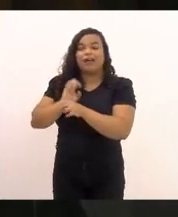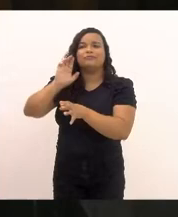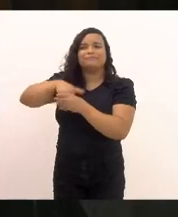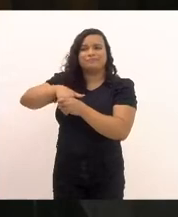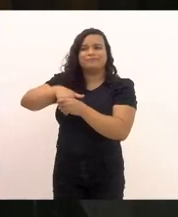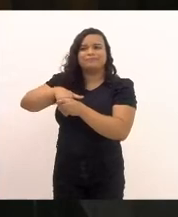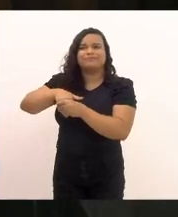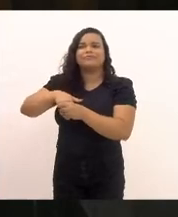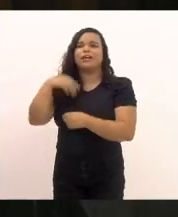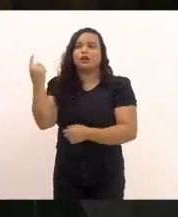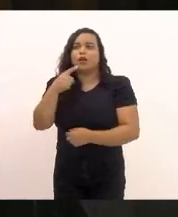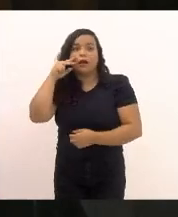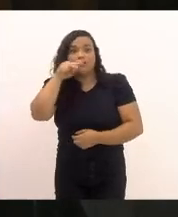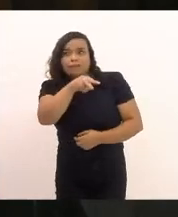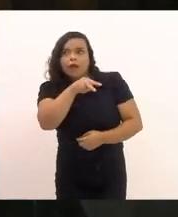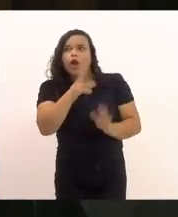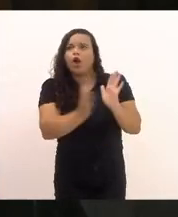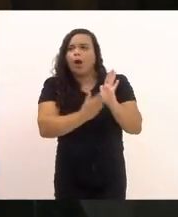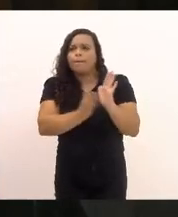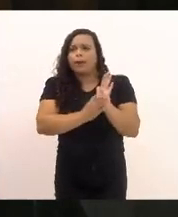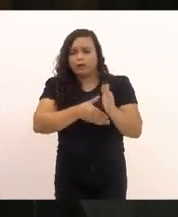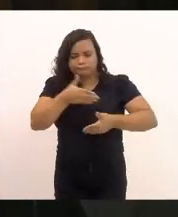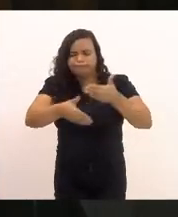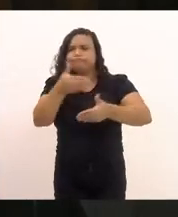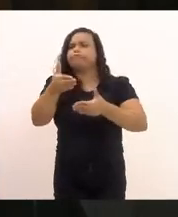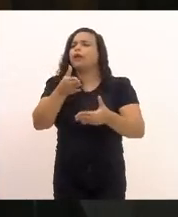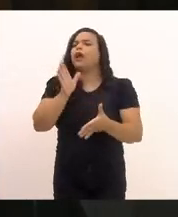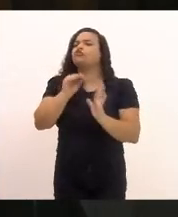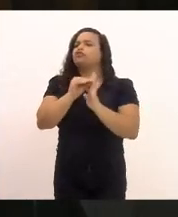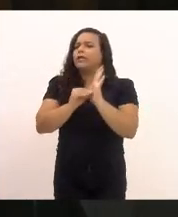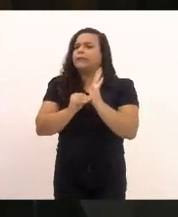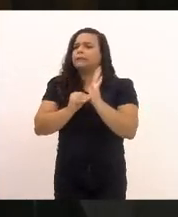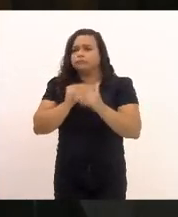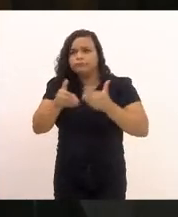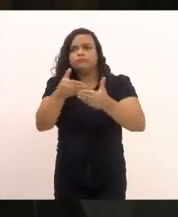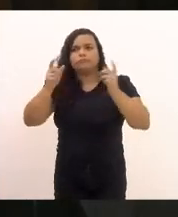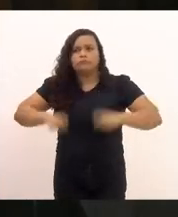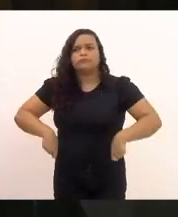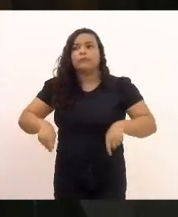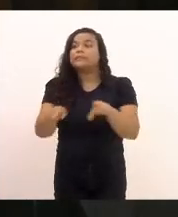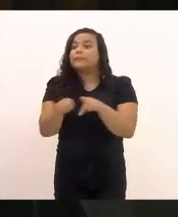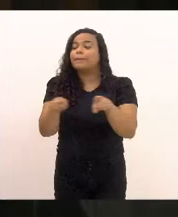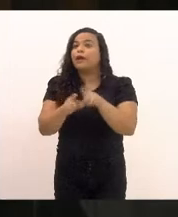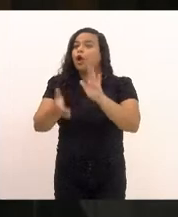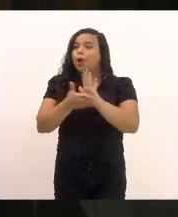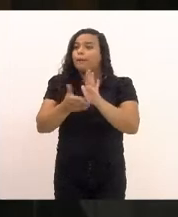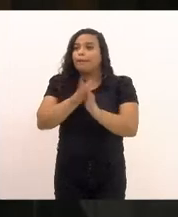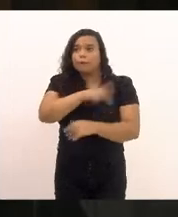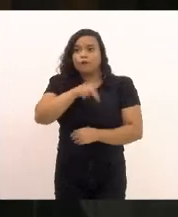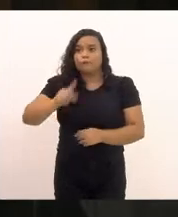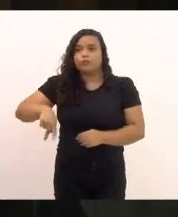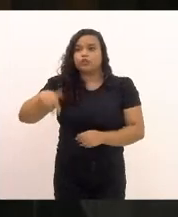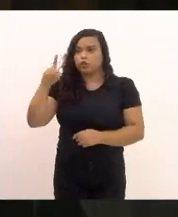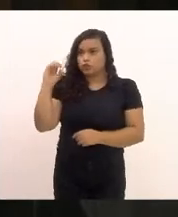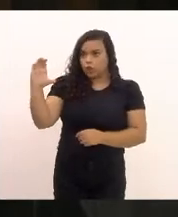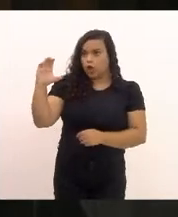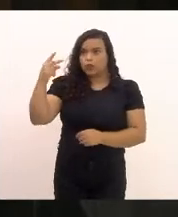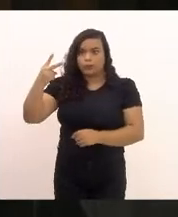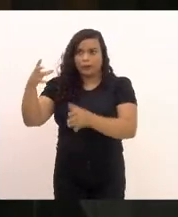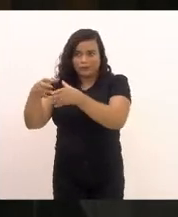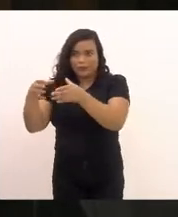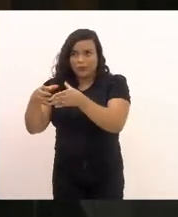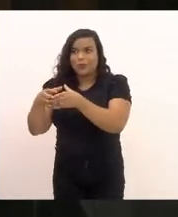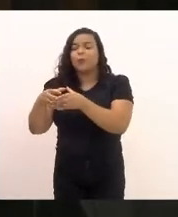agenda caminhe. E mais, vamos cobrar também que o professor DOC 2, dentro das